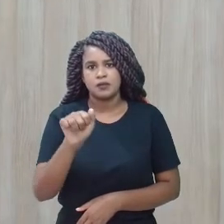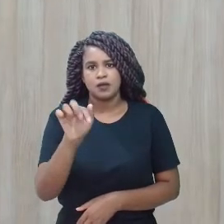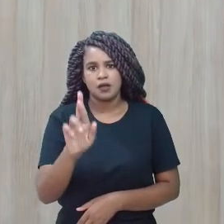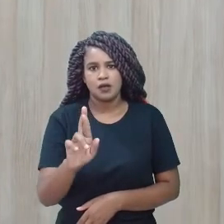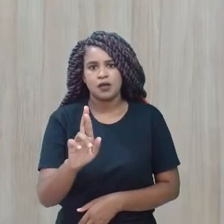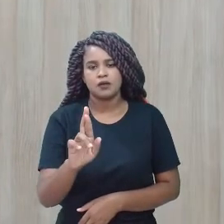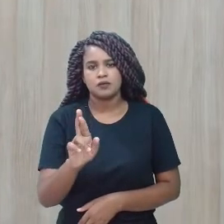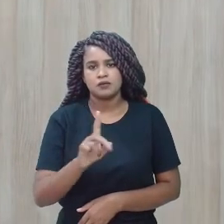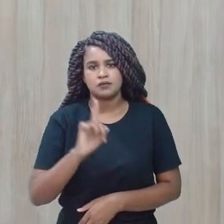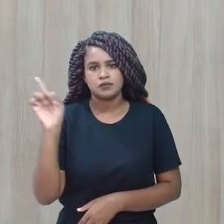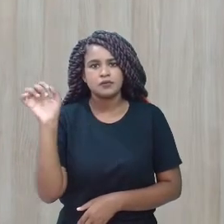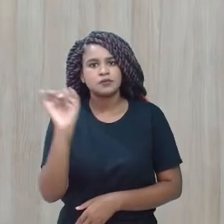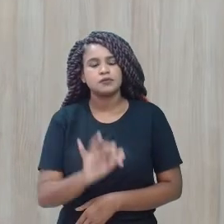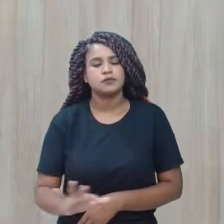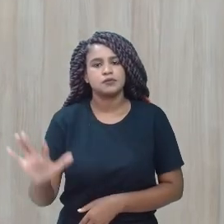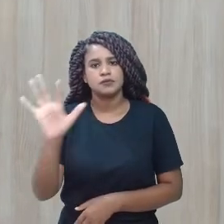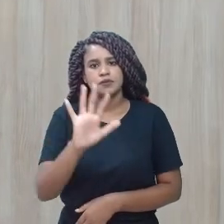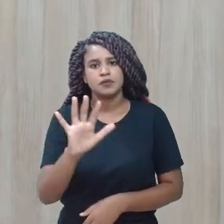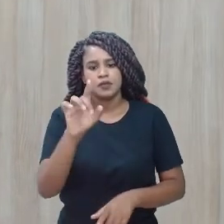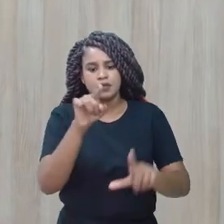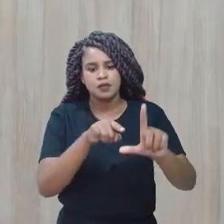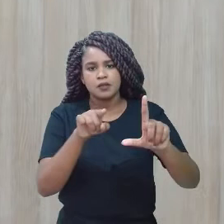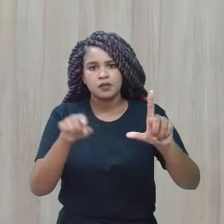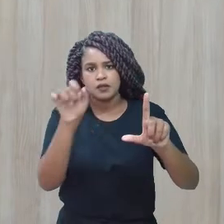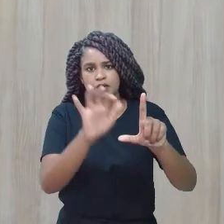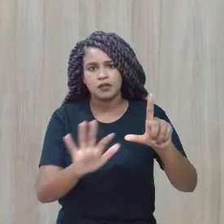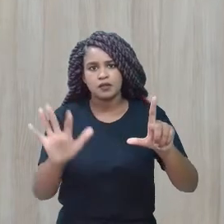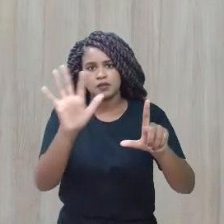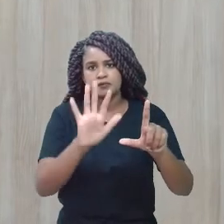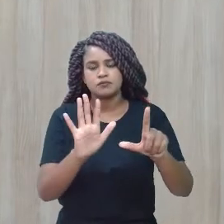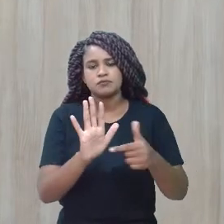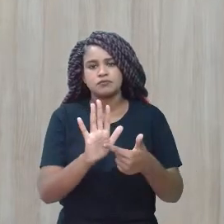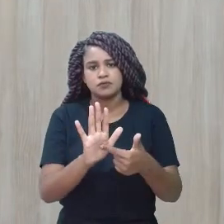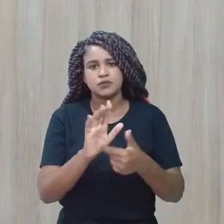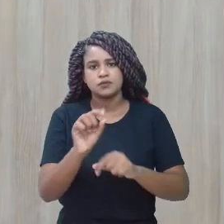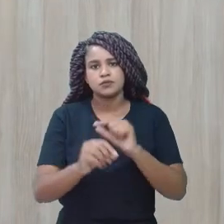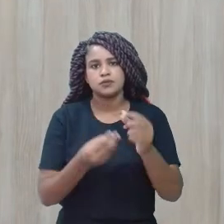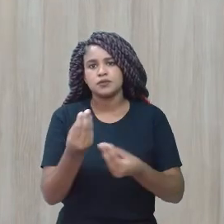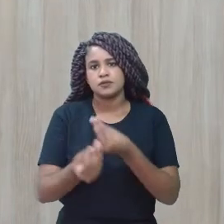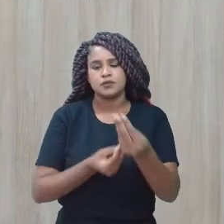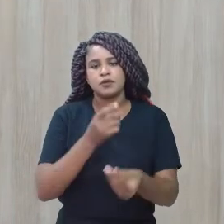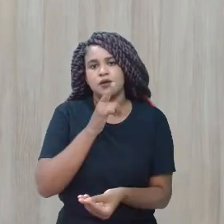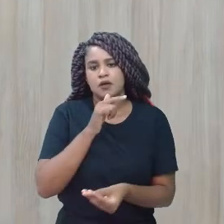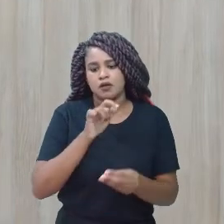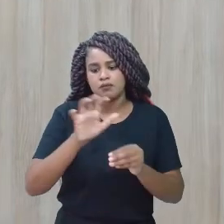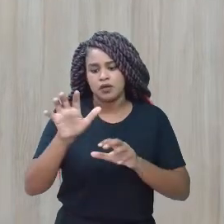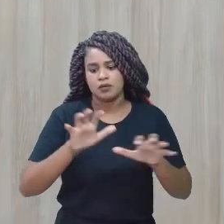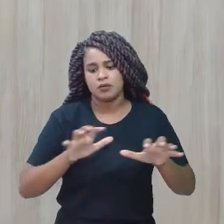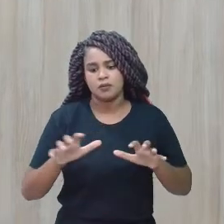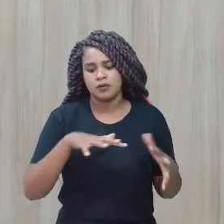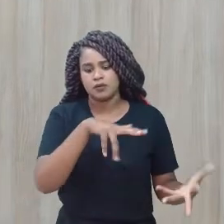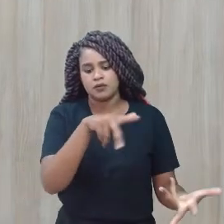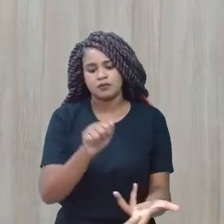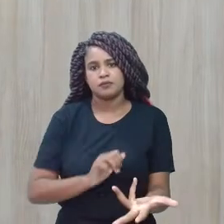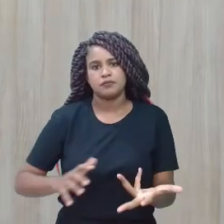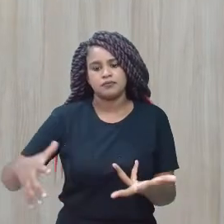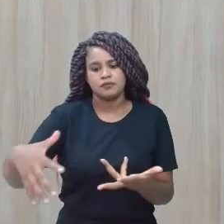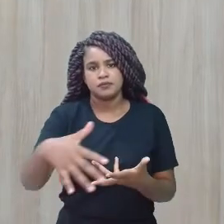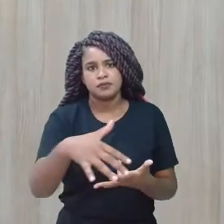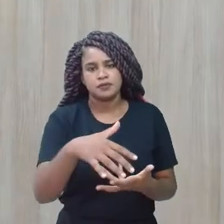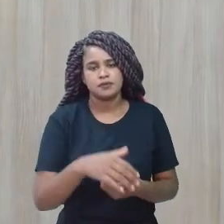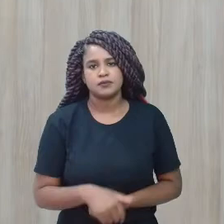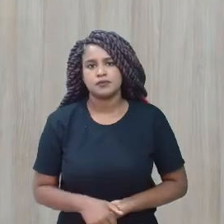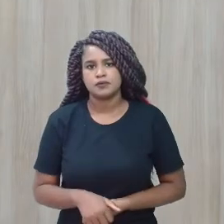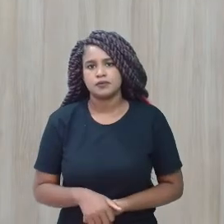que eu trouxe para a gente entender como é feita essa distribuição da água no nosso planeta Terra. Mas vamos